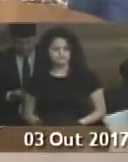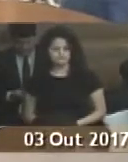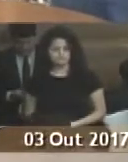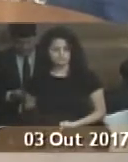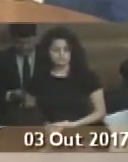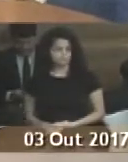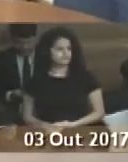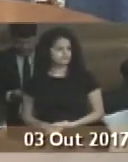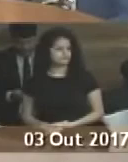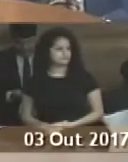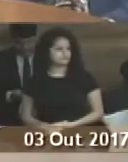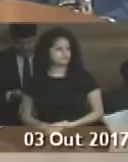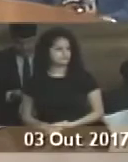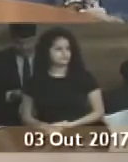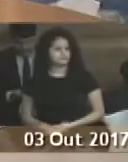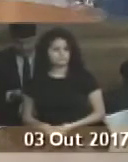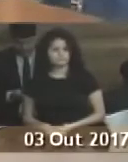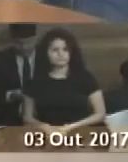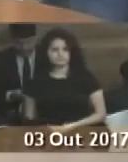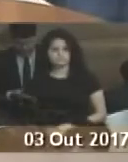2017.